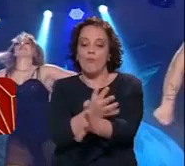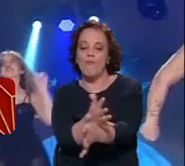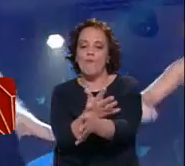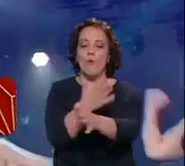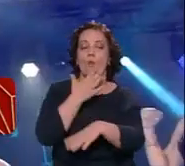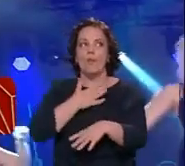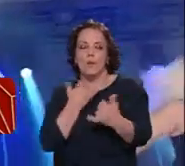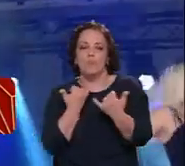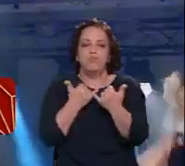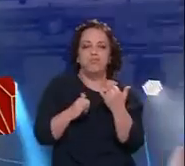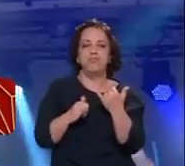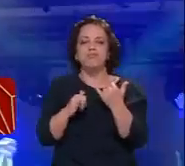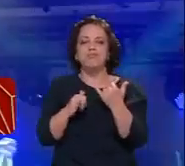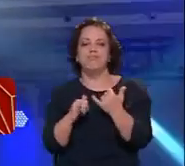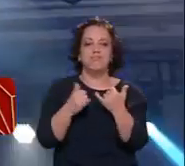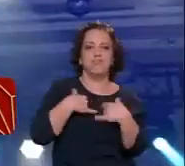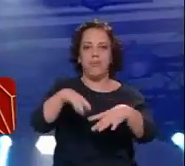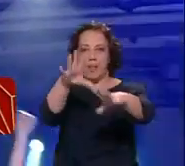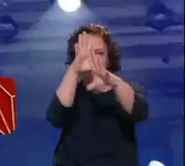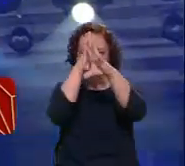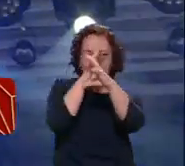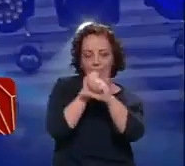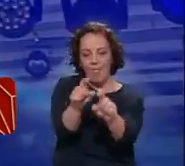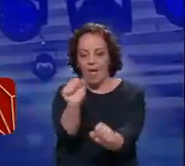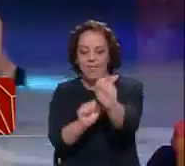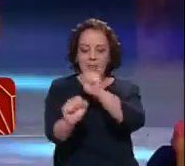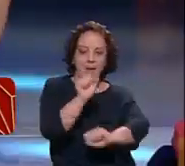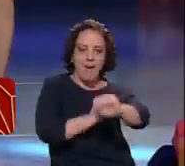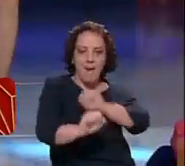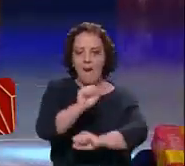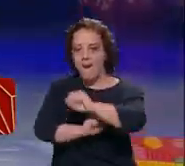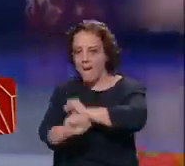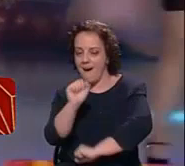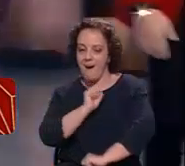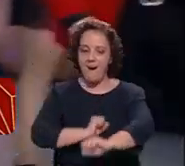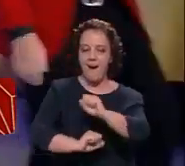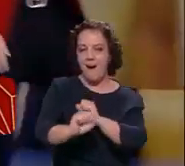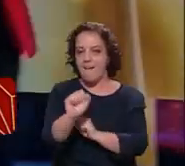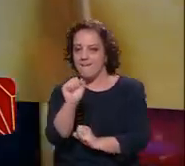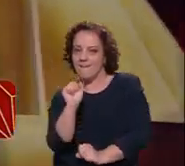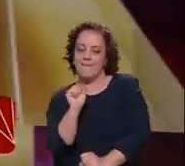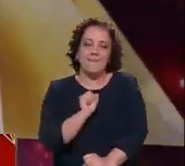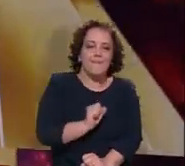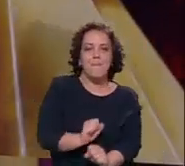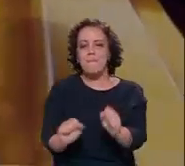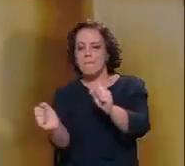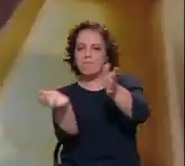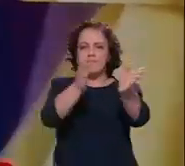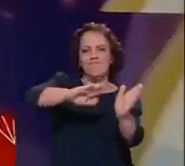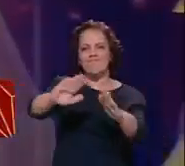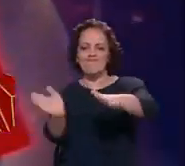perigo. Preso ao teu jogo no balançar das tuas ancas, é sedução no corpo a dançar quando